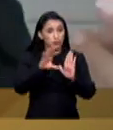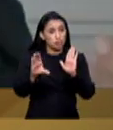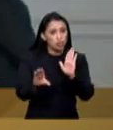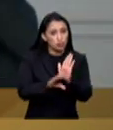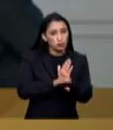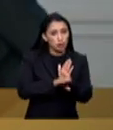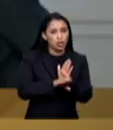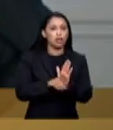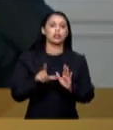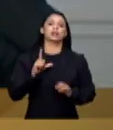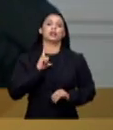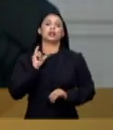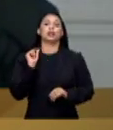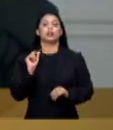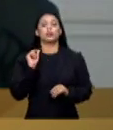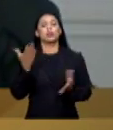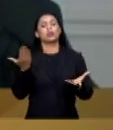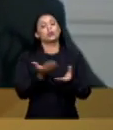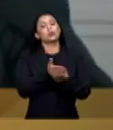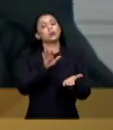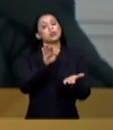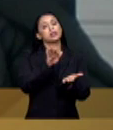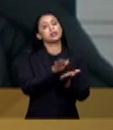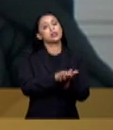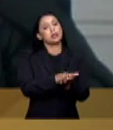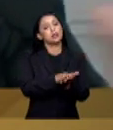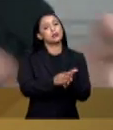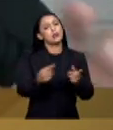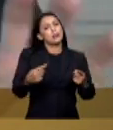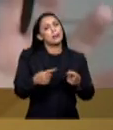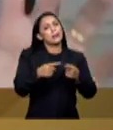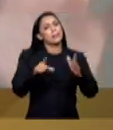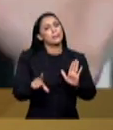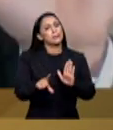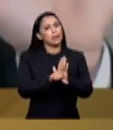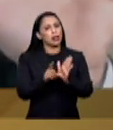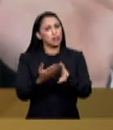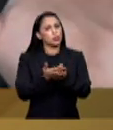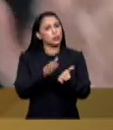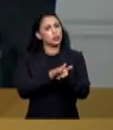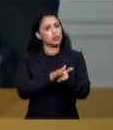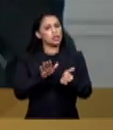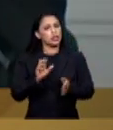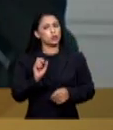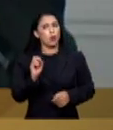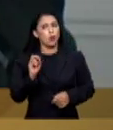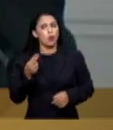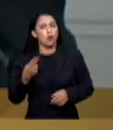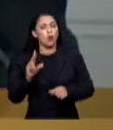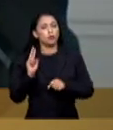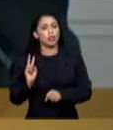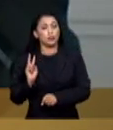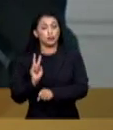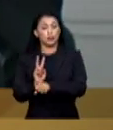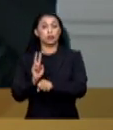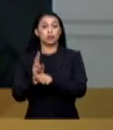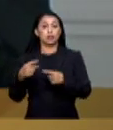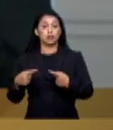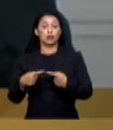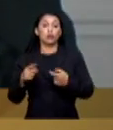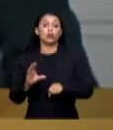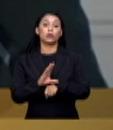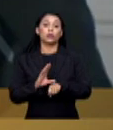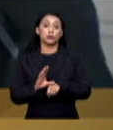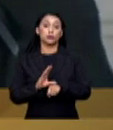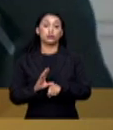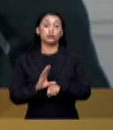ligada à questão processual, à legislação processual, do que incita à proteção constitucional,